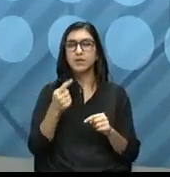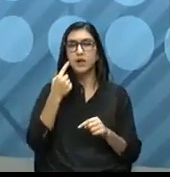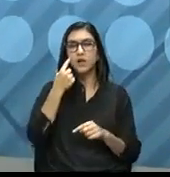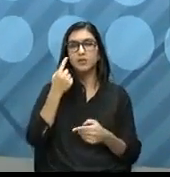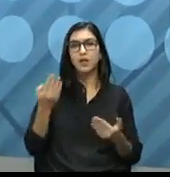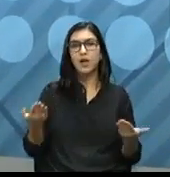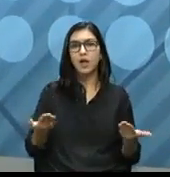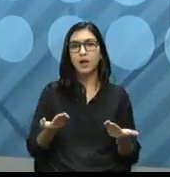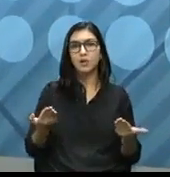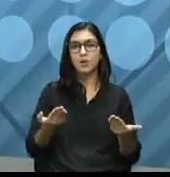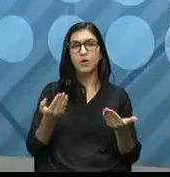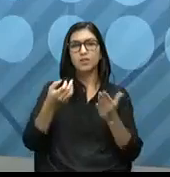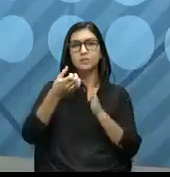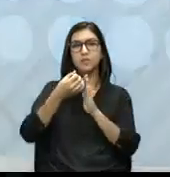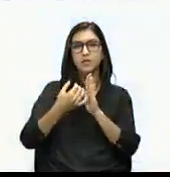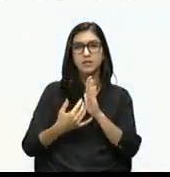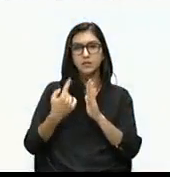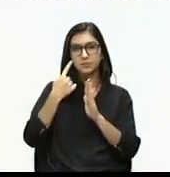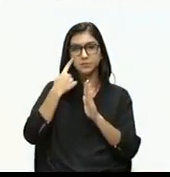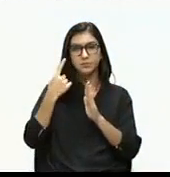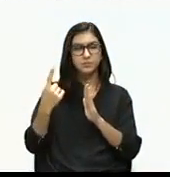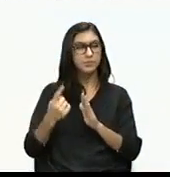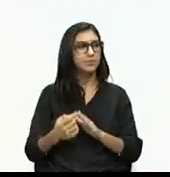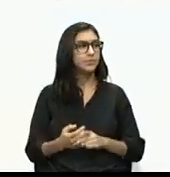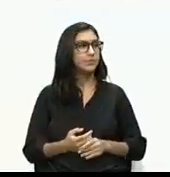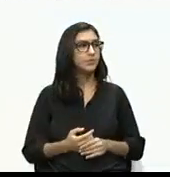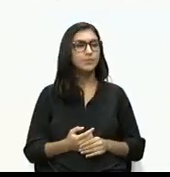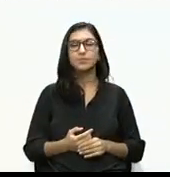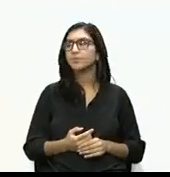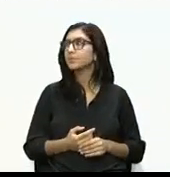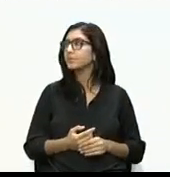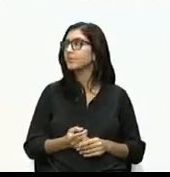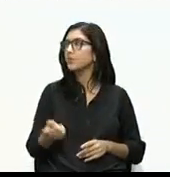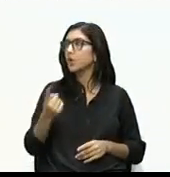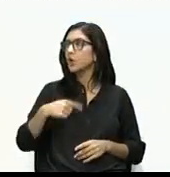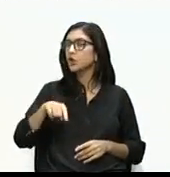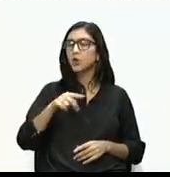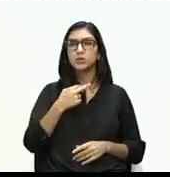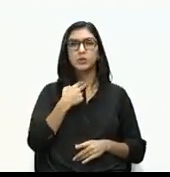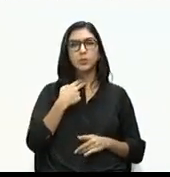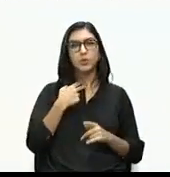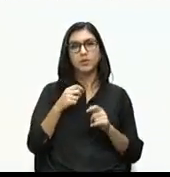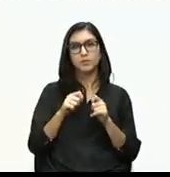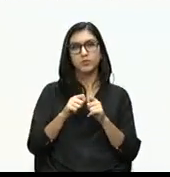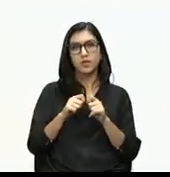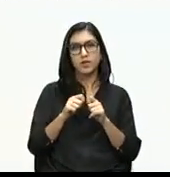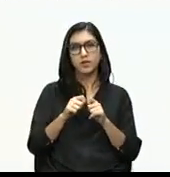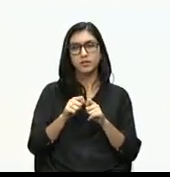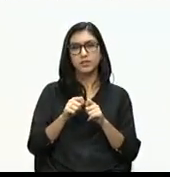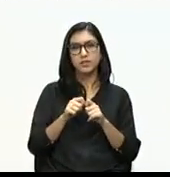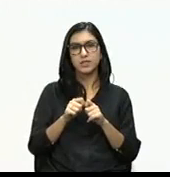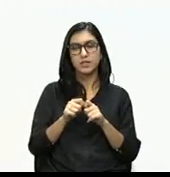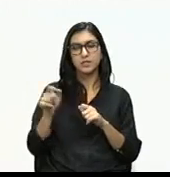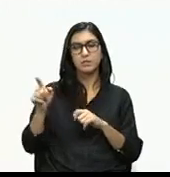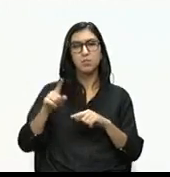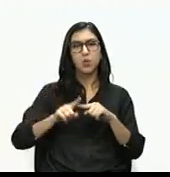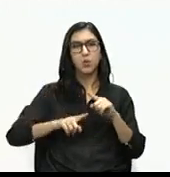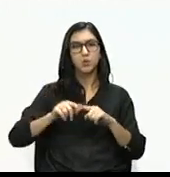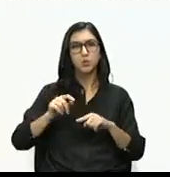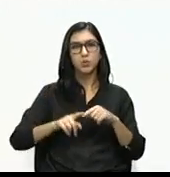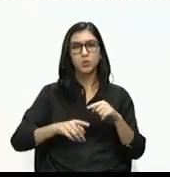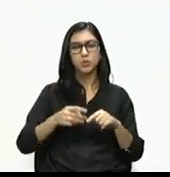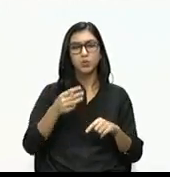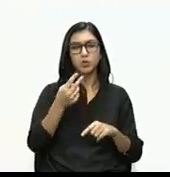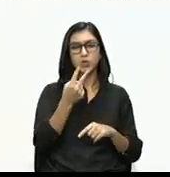ver agora na definição a seguir. Acompanhe. Nós não podemos fazer esse produto entre